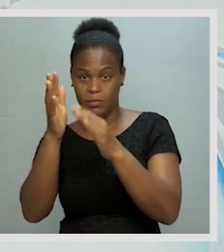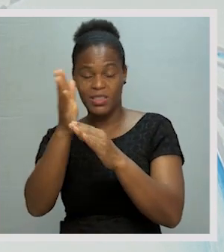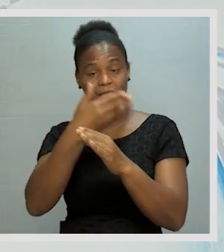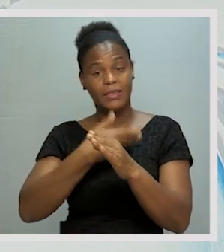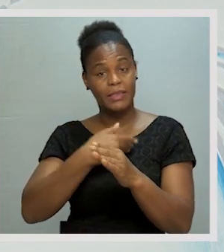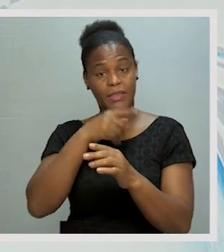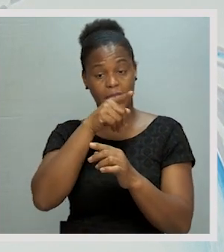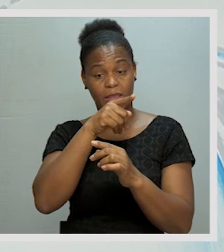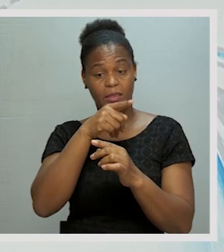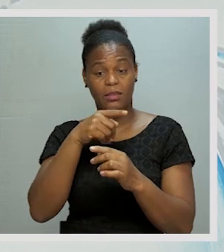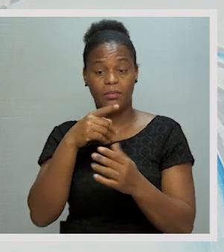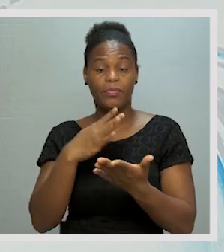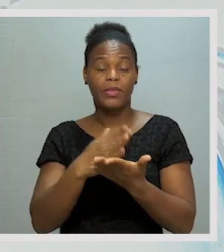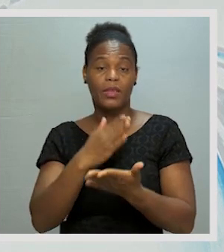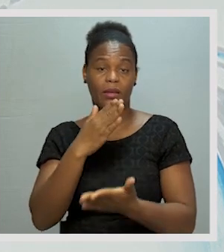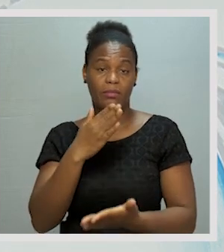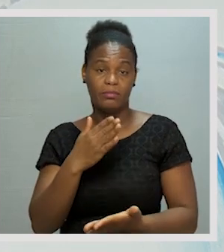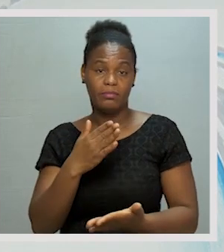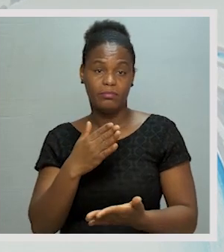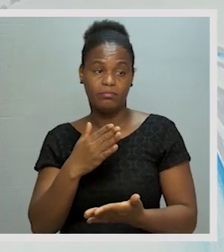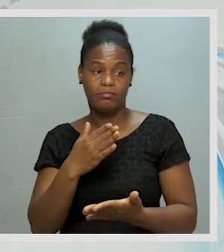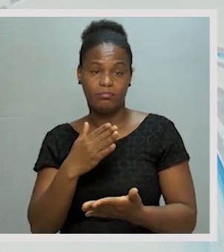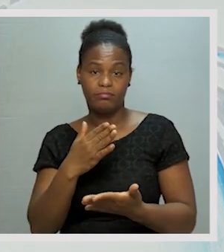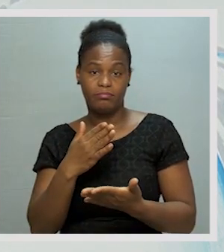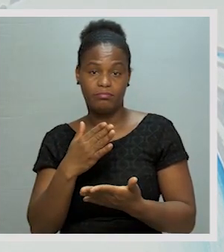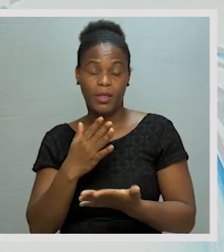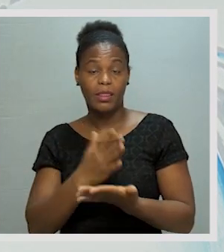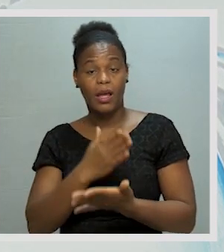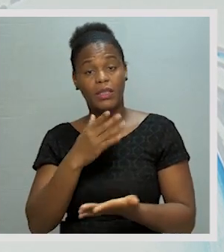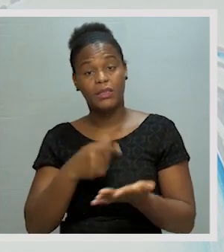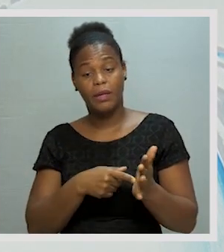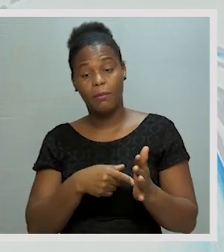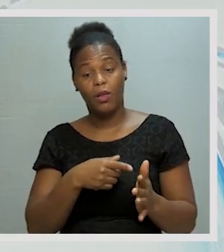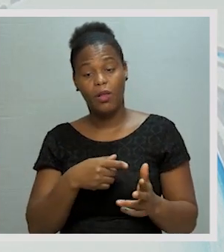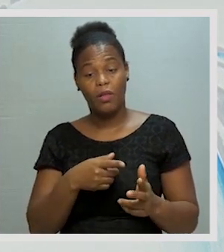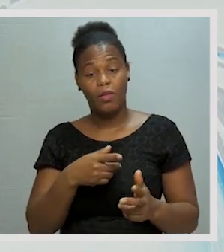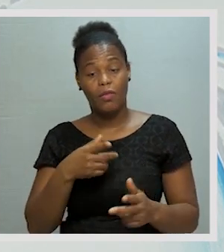dezenas. Mas, aqui, novamente,